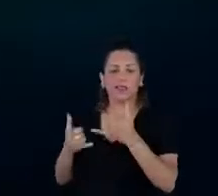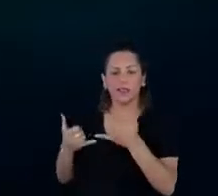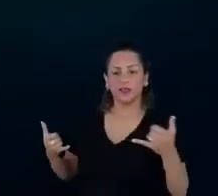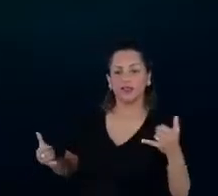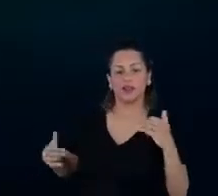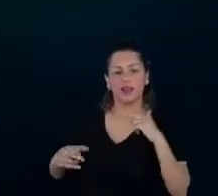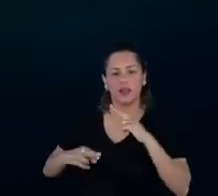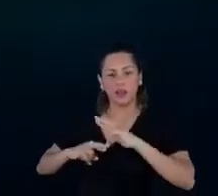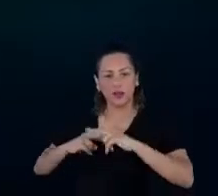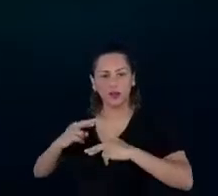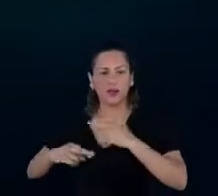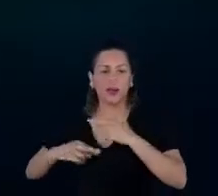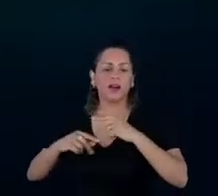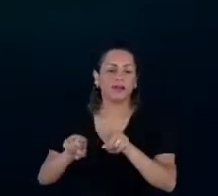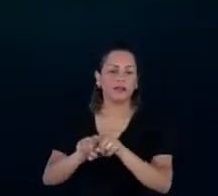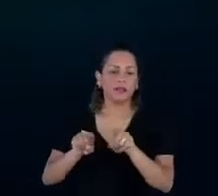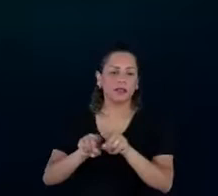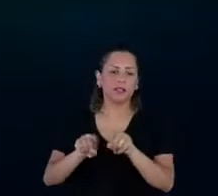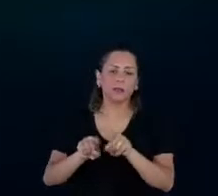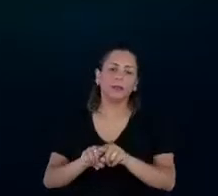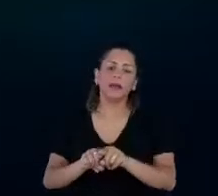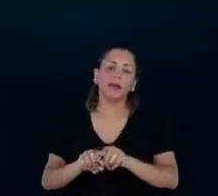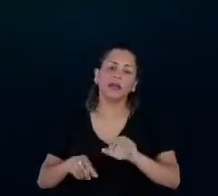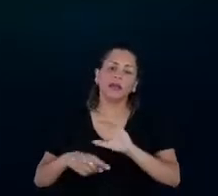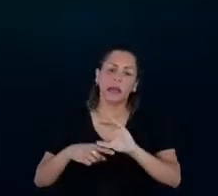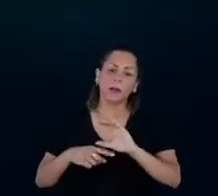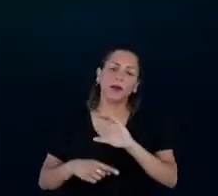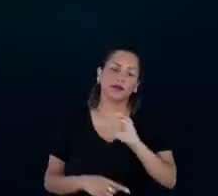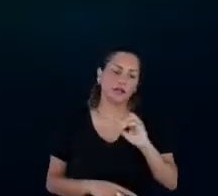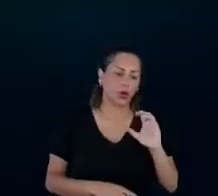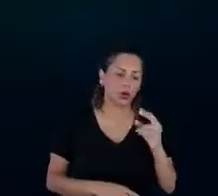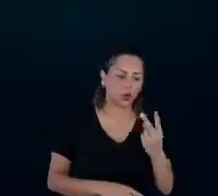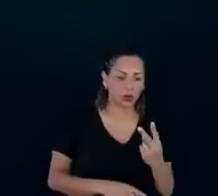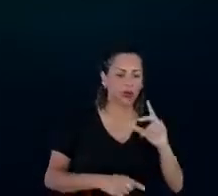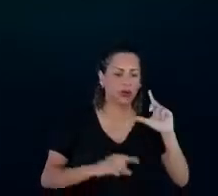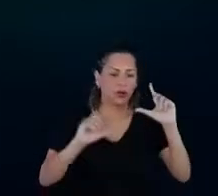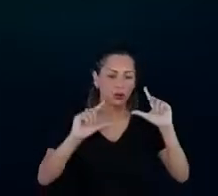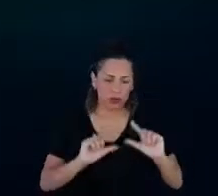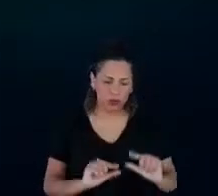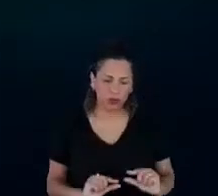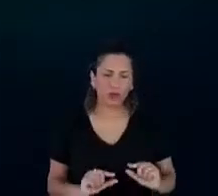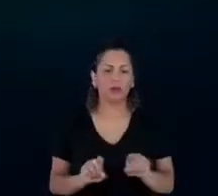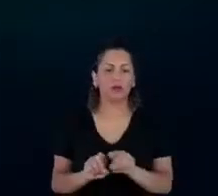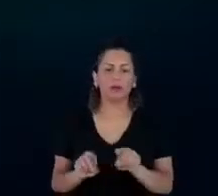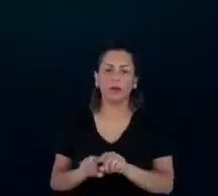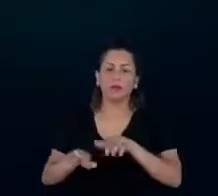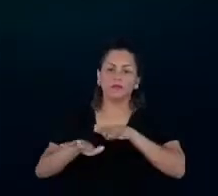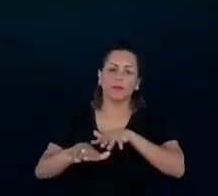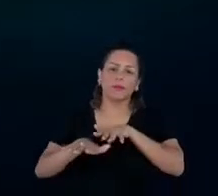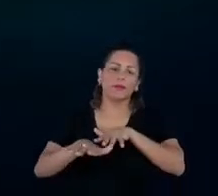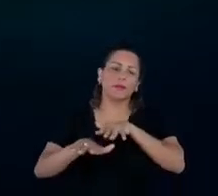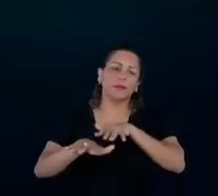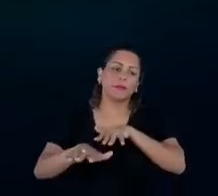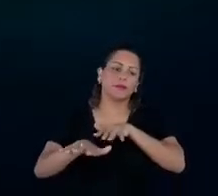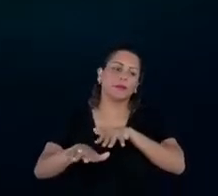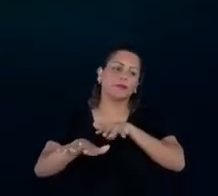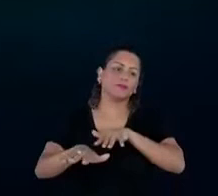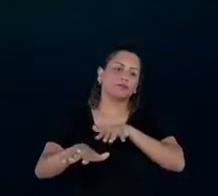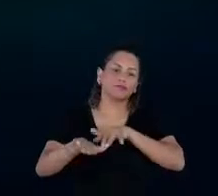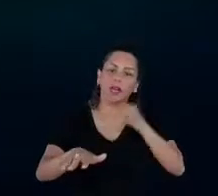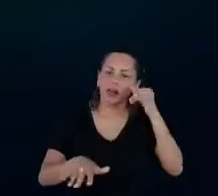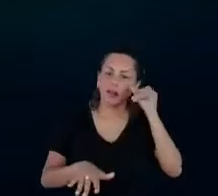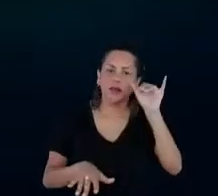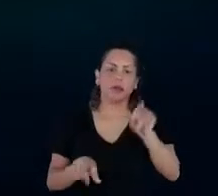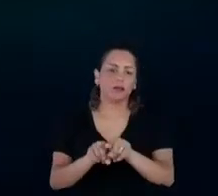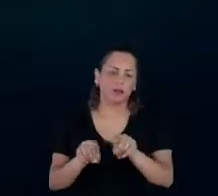de emissão de CO2, redução de perdas, né, de tempo no trânsito, né, evitando congestionamento e